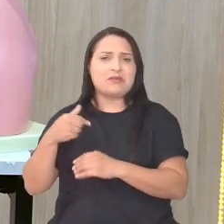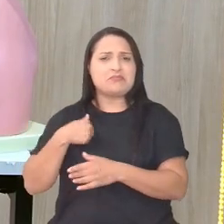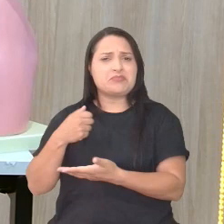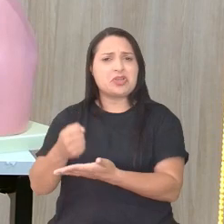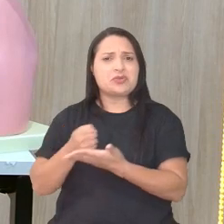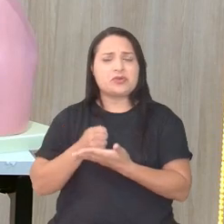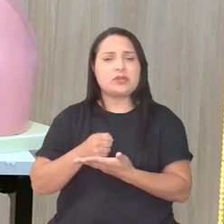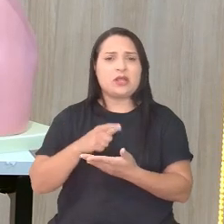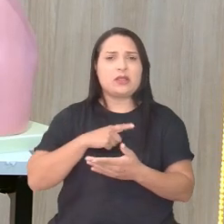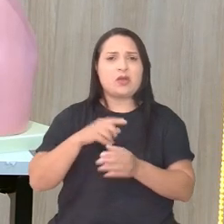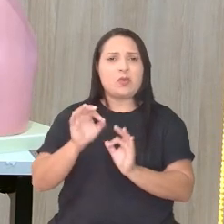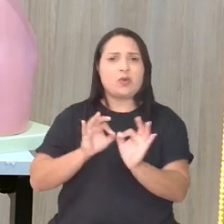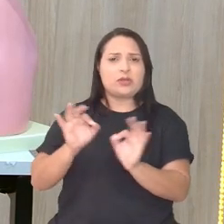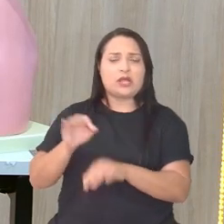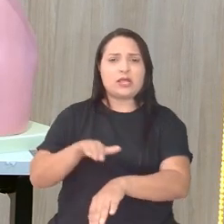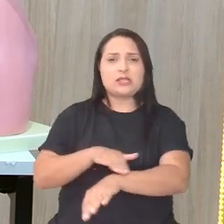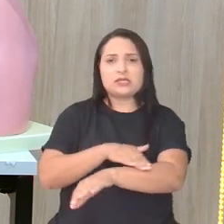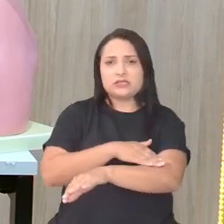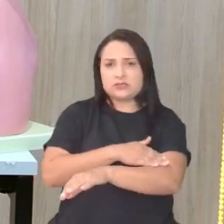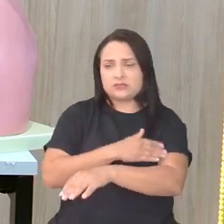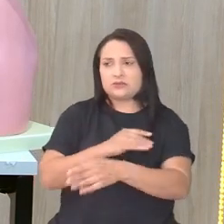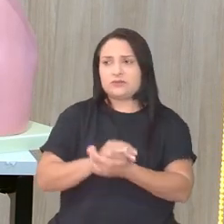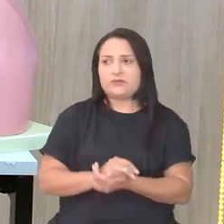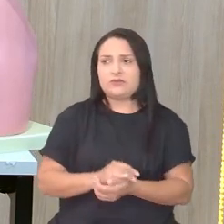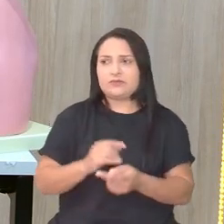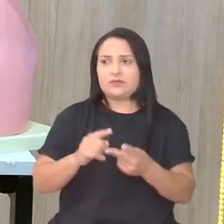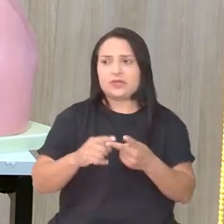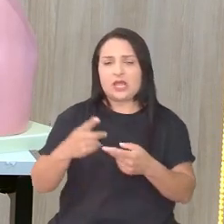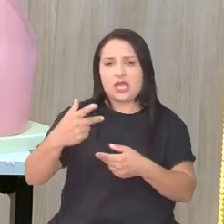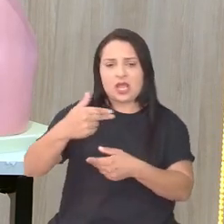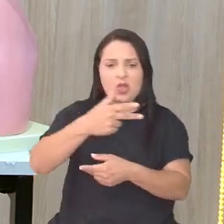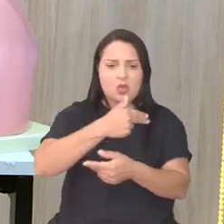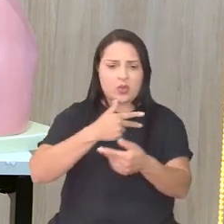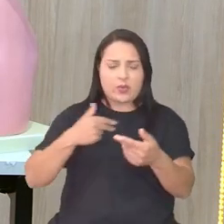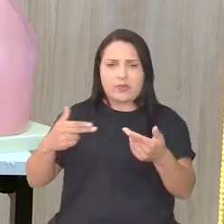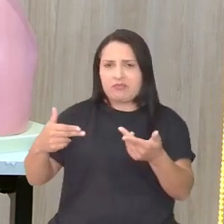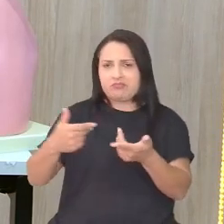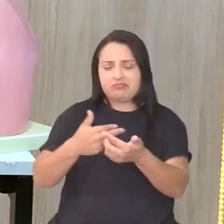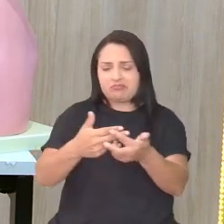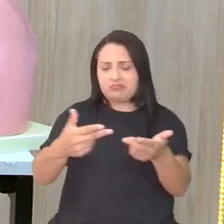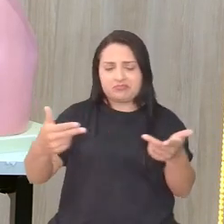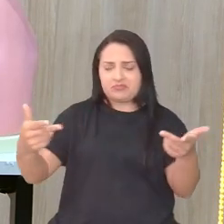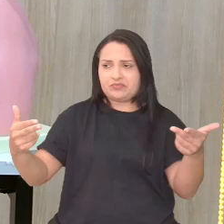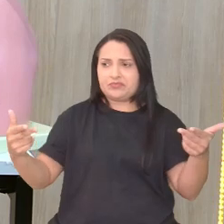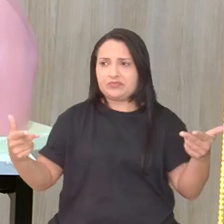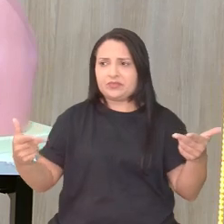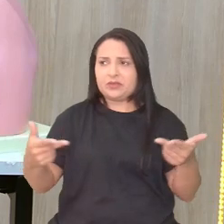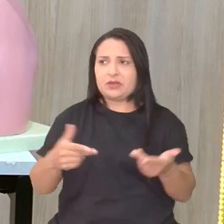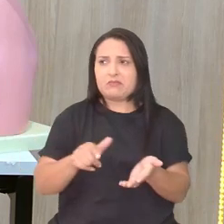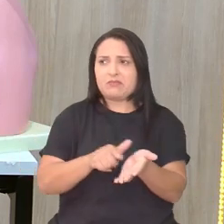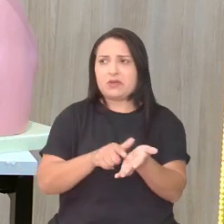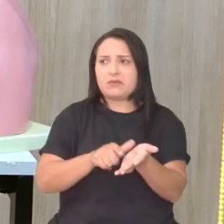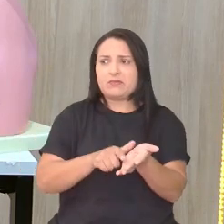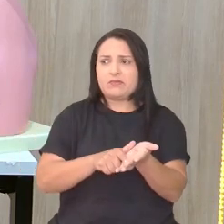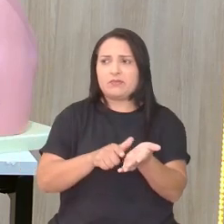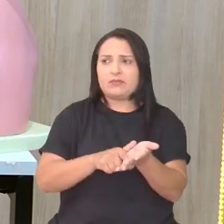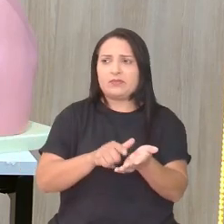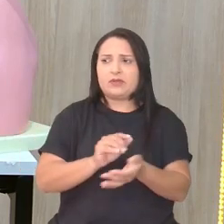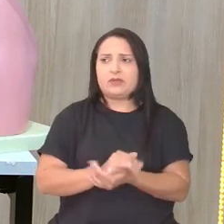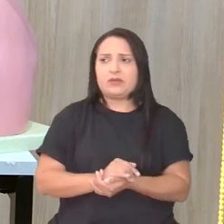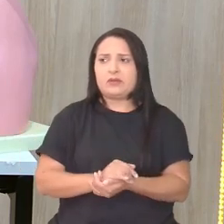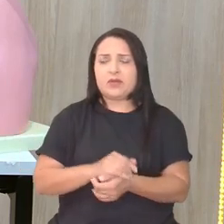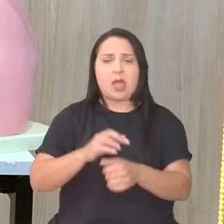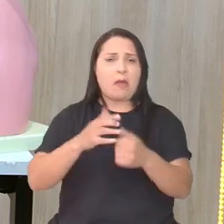para fazer um tecido, ok? Recortes lá na escola. Pede recorte, né, desse papelzinho, desse